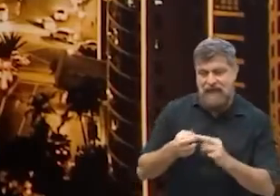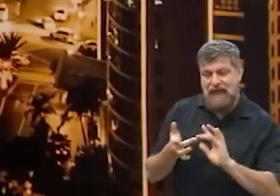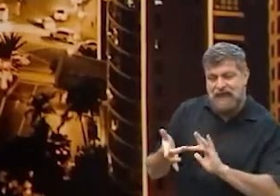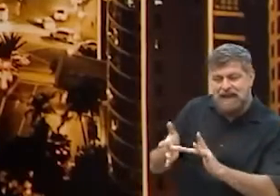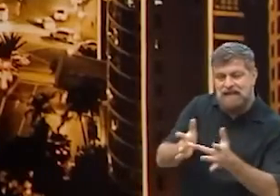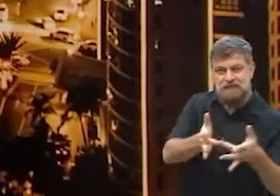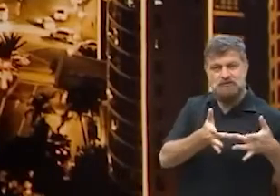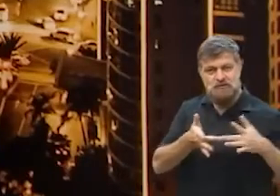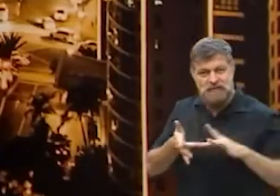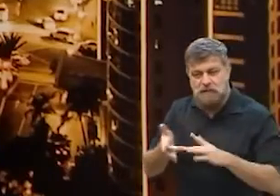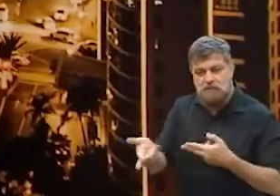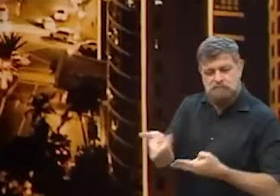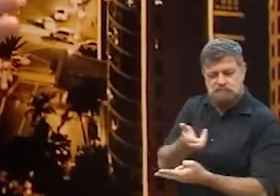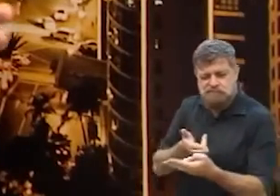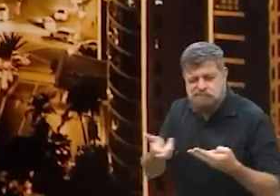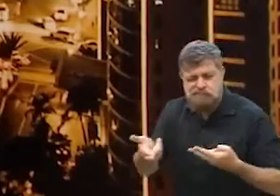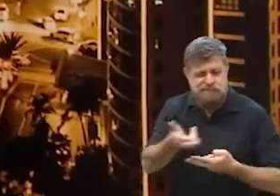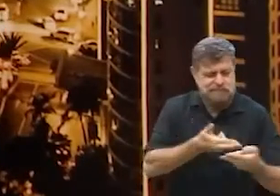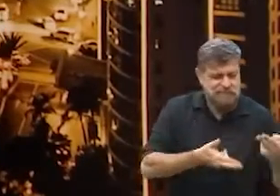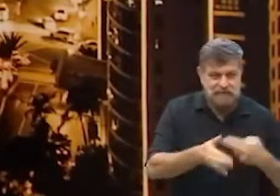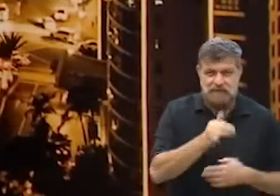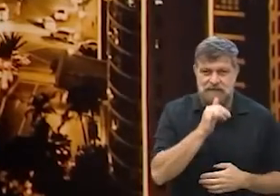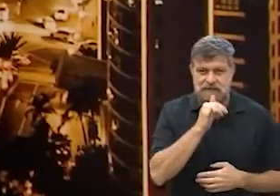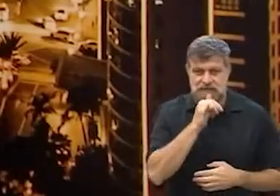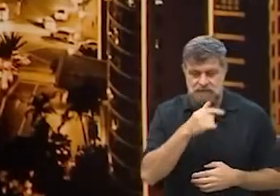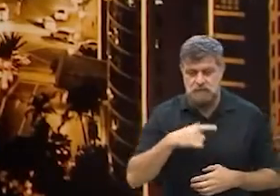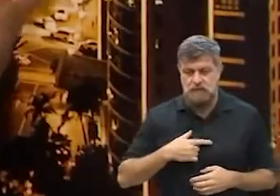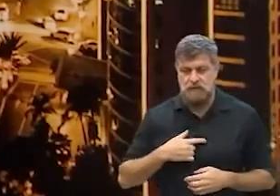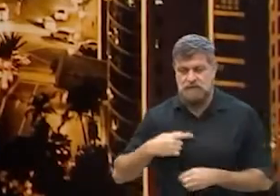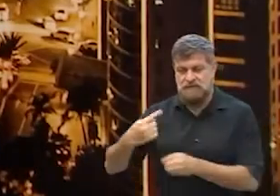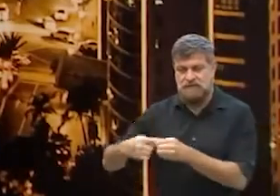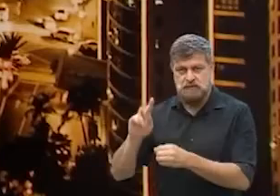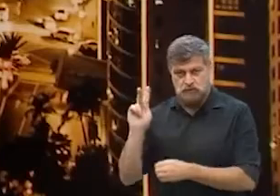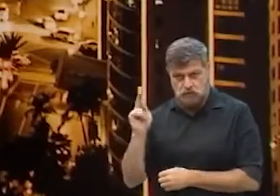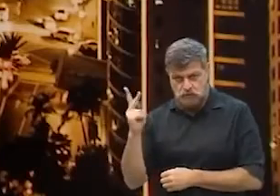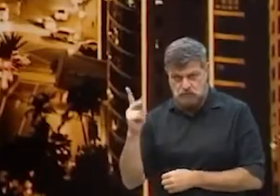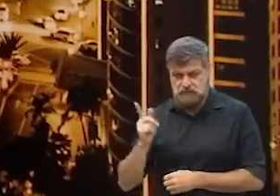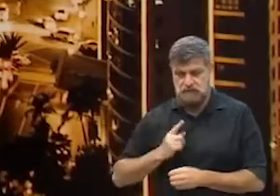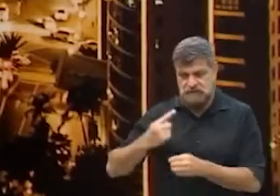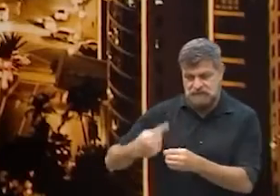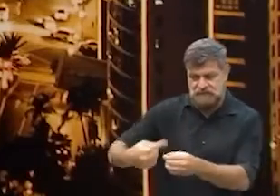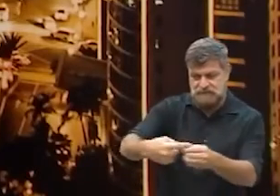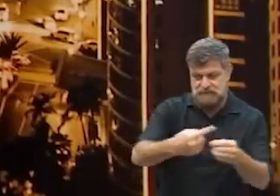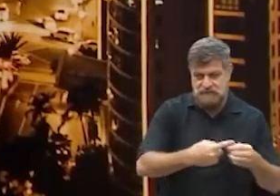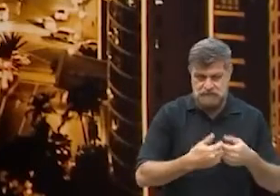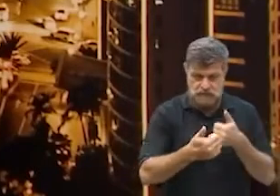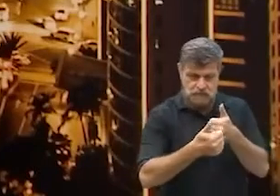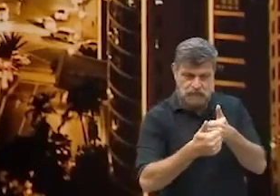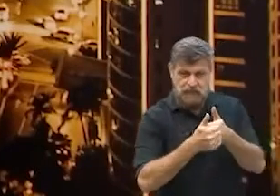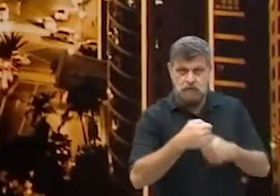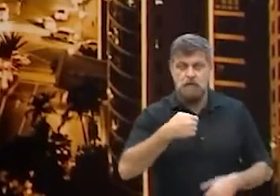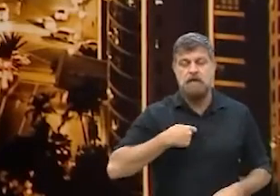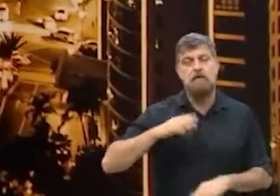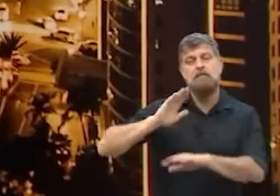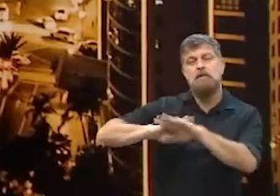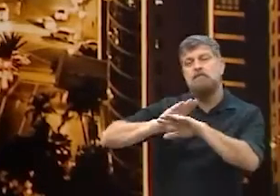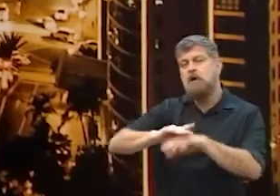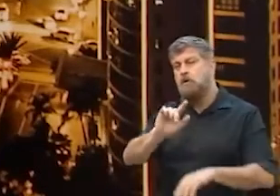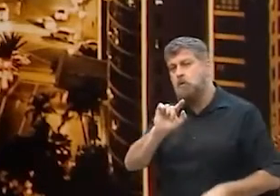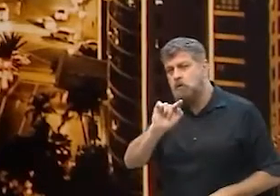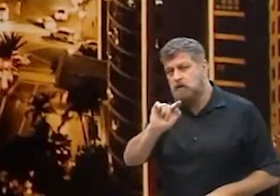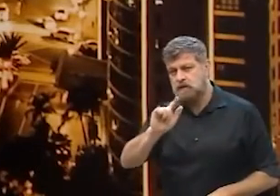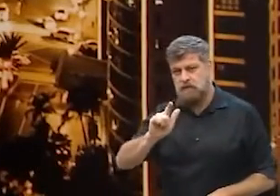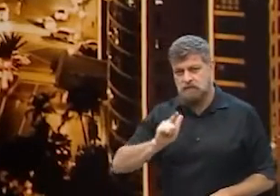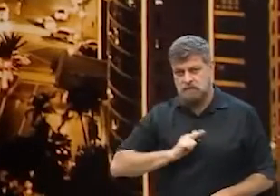dele. Então, eu estou, vamos falar, Campinas, ou eu estou em Hortolândia, alguma cidade da região, São Paulo, o que eu vou fazer? Vou